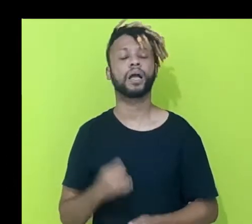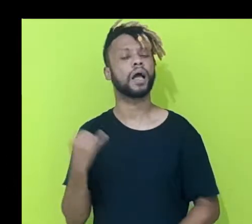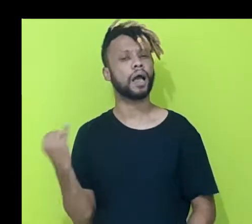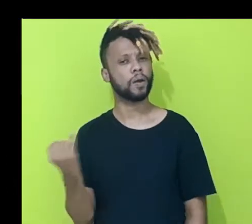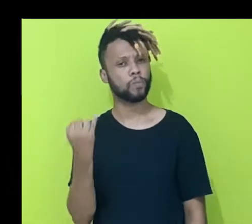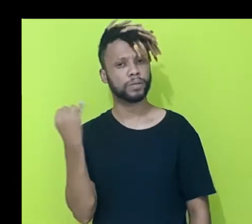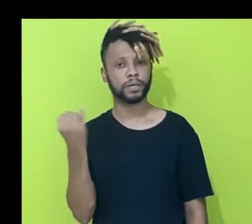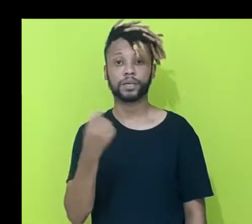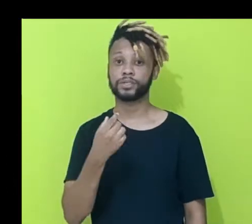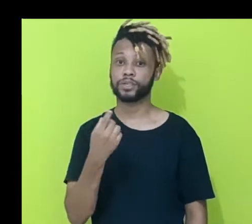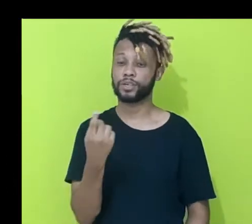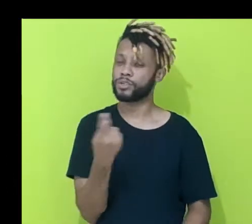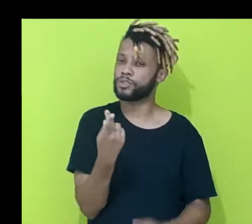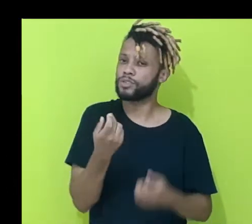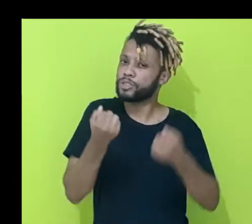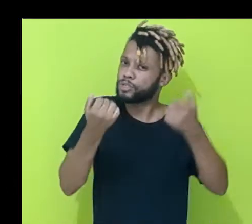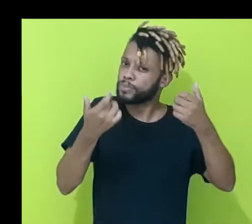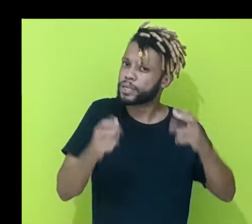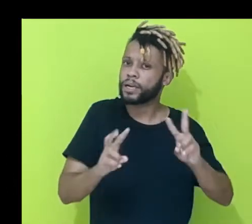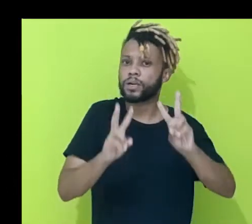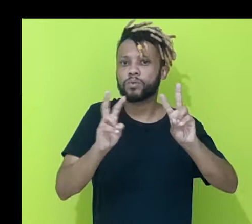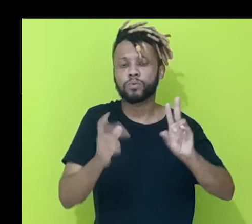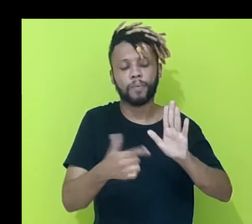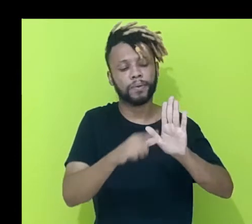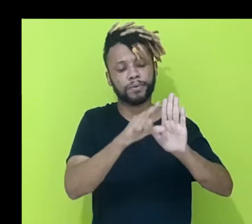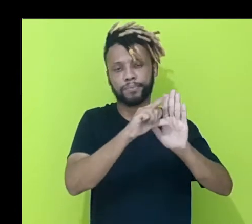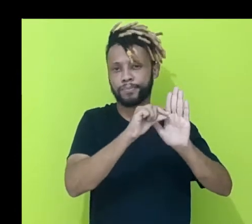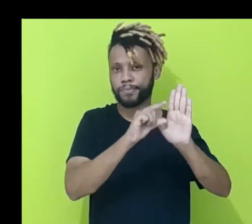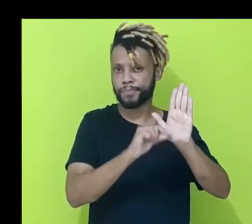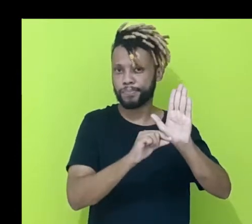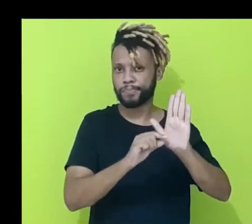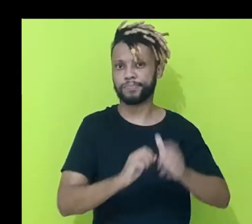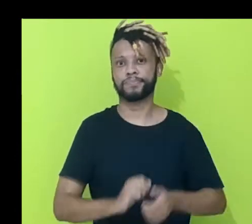E eu acho importante agora a gente falar sobre esses artigos.